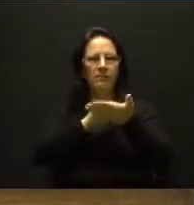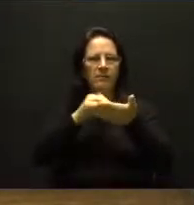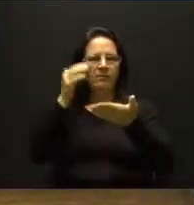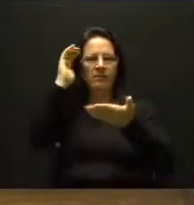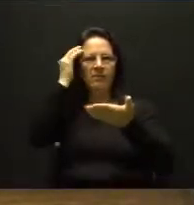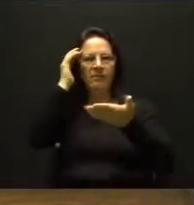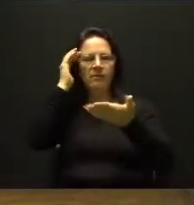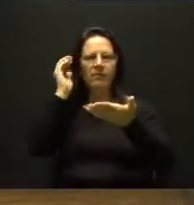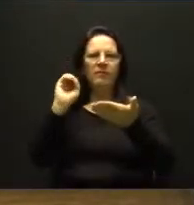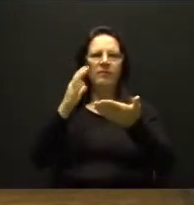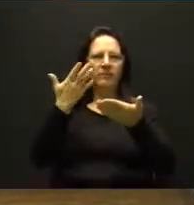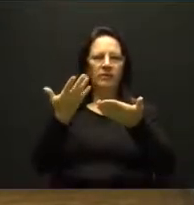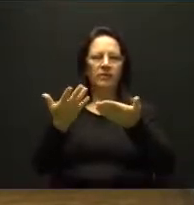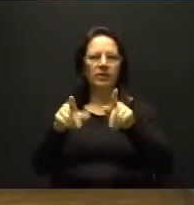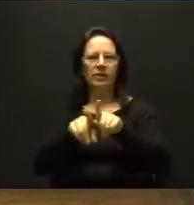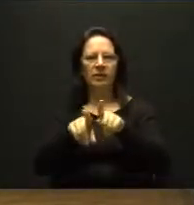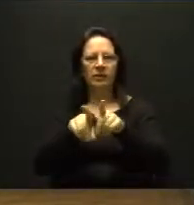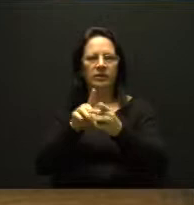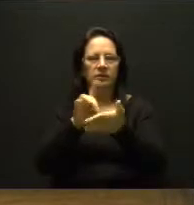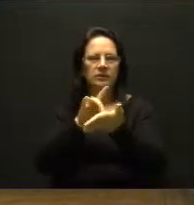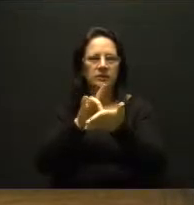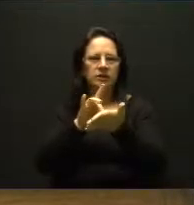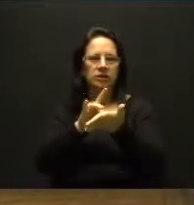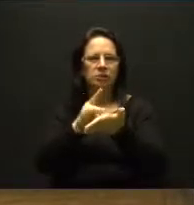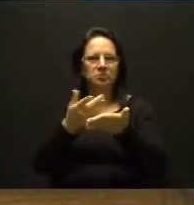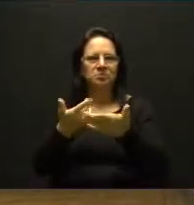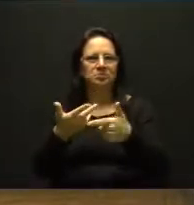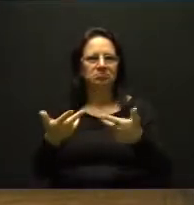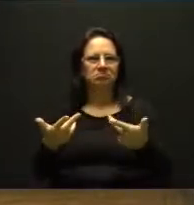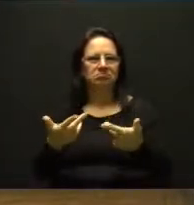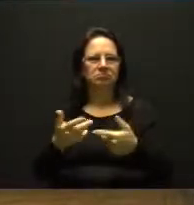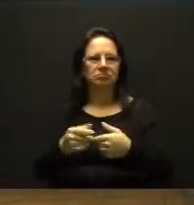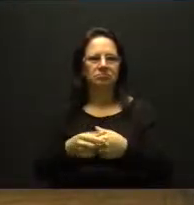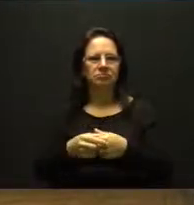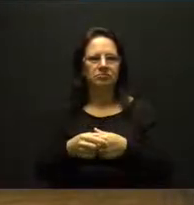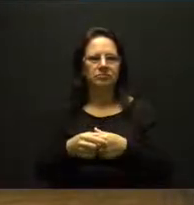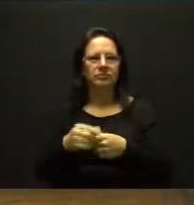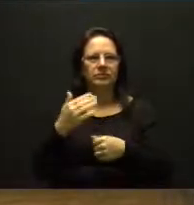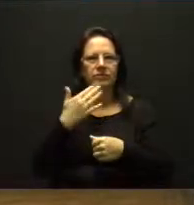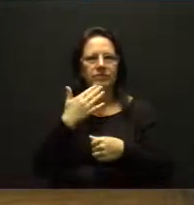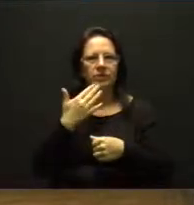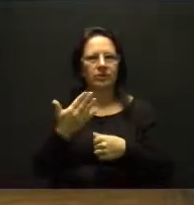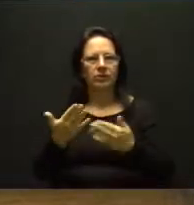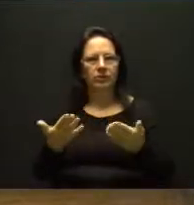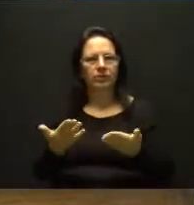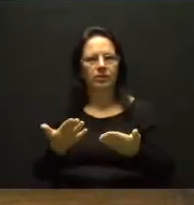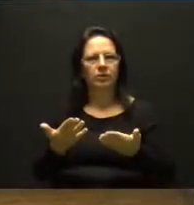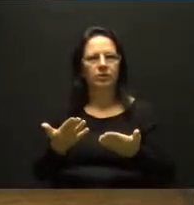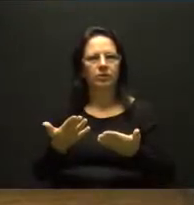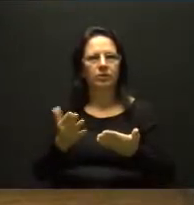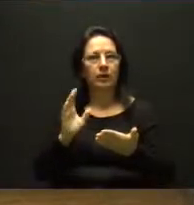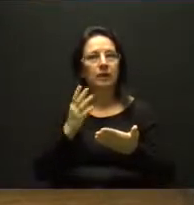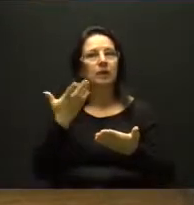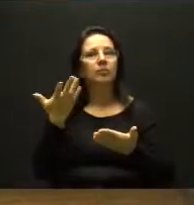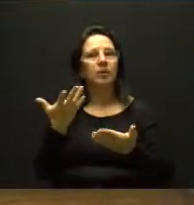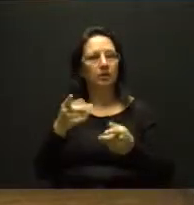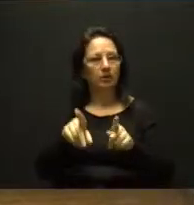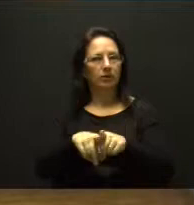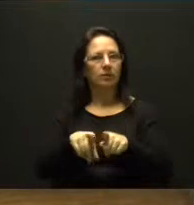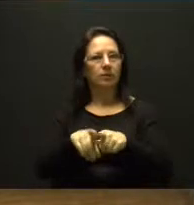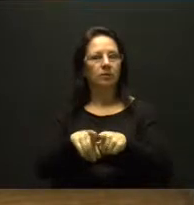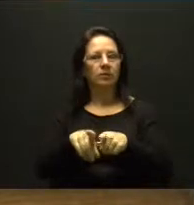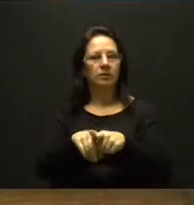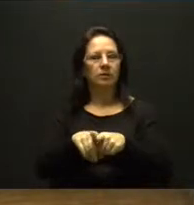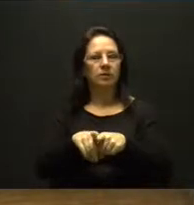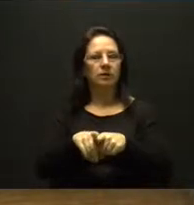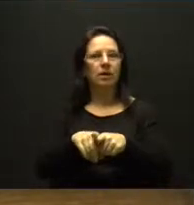o que tem acontecido é porque uma uma solicitação dessa é de relevante uma vez que